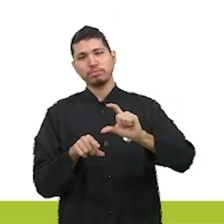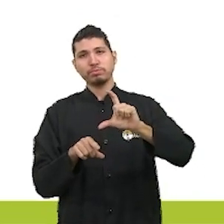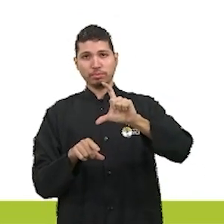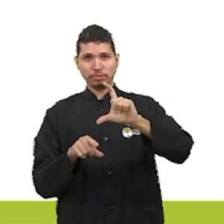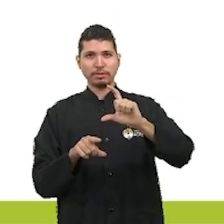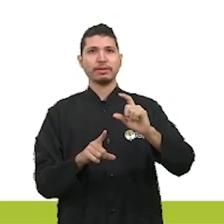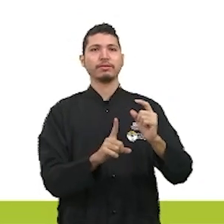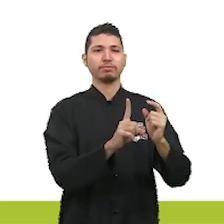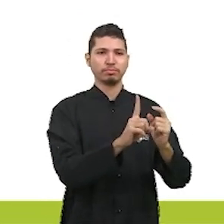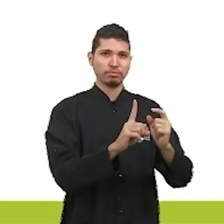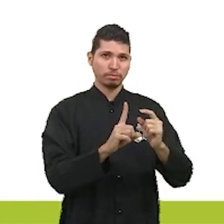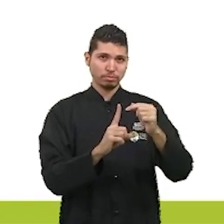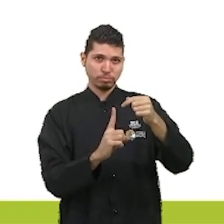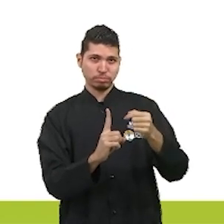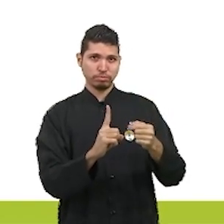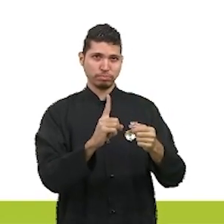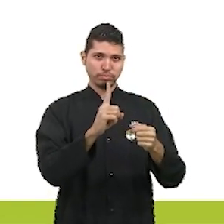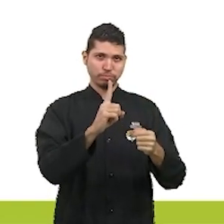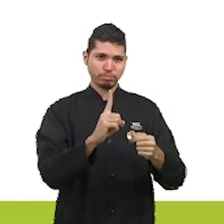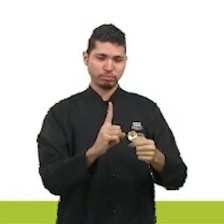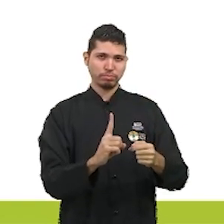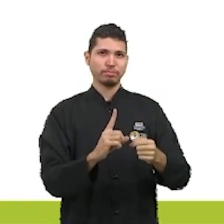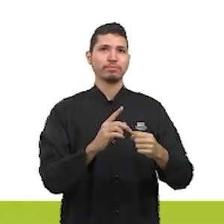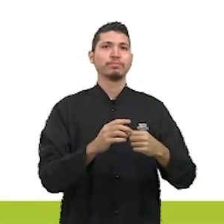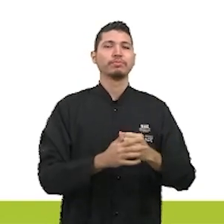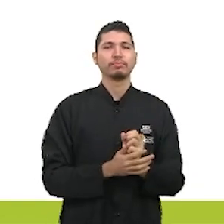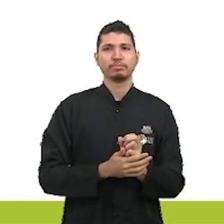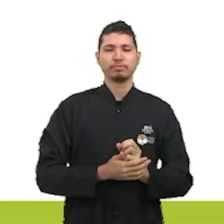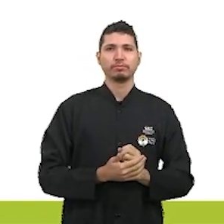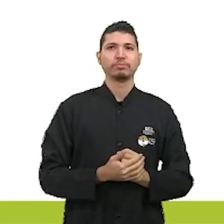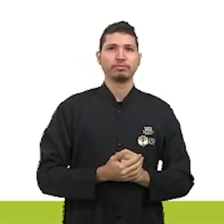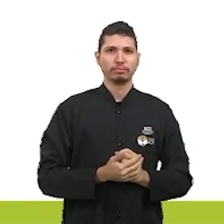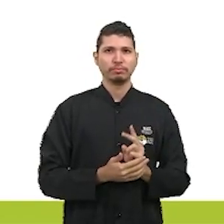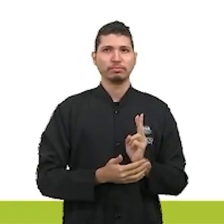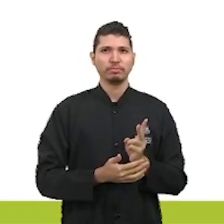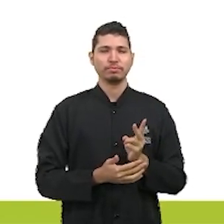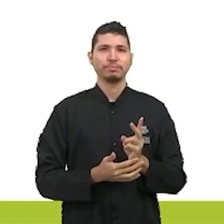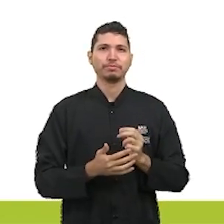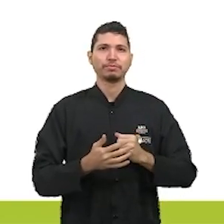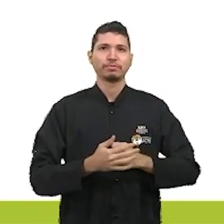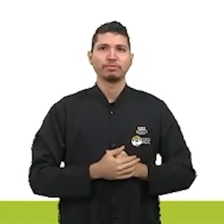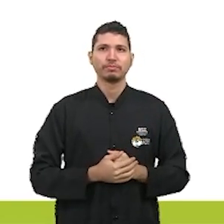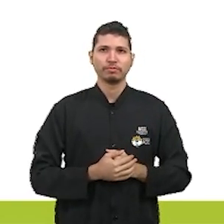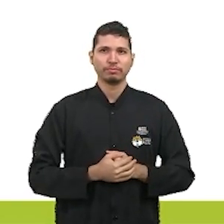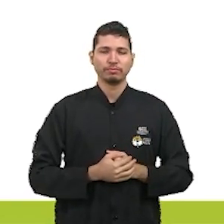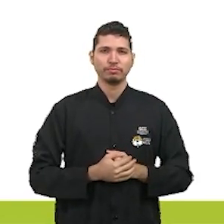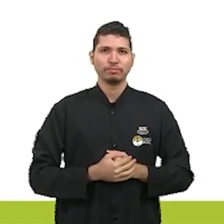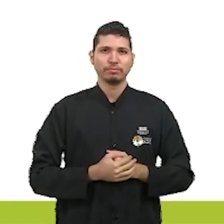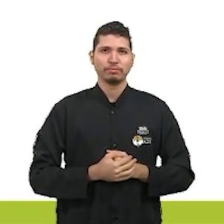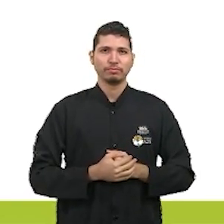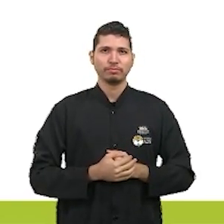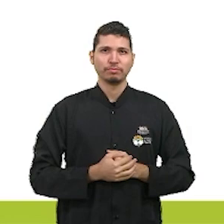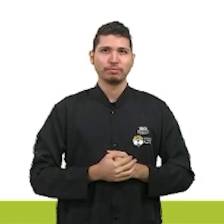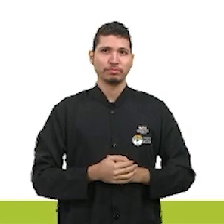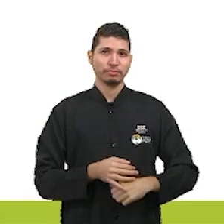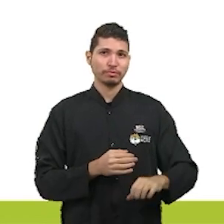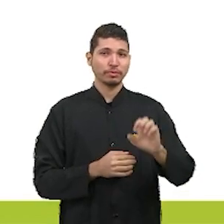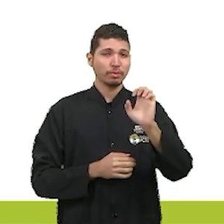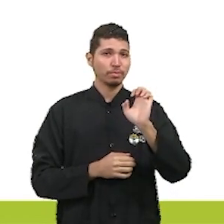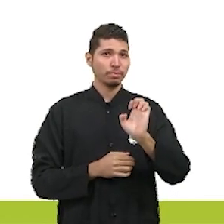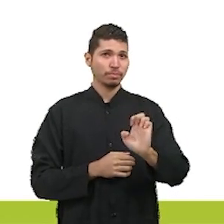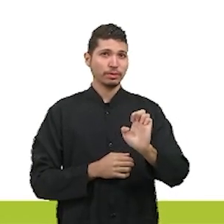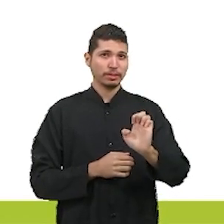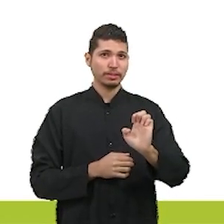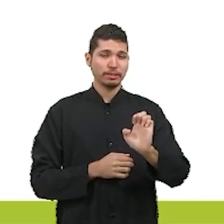interna, tá? Então, você não pense que eu estou falando só de uma fonte, que eu vou chamar desse Ezinho aqui, tá